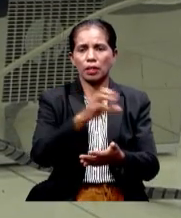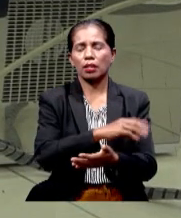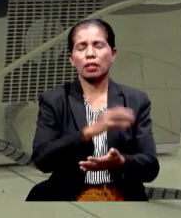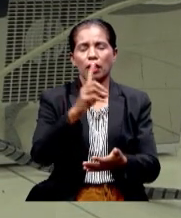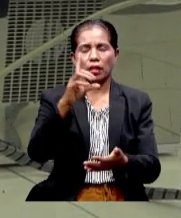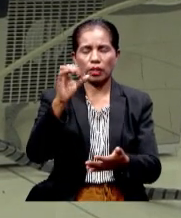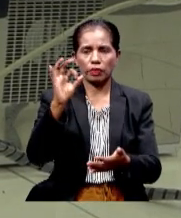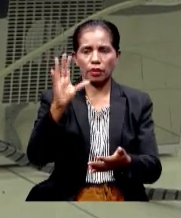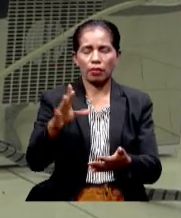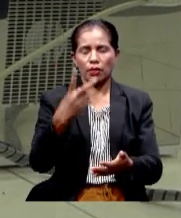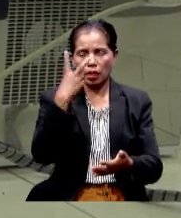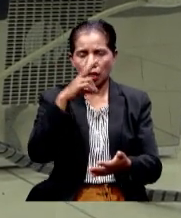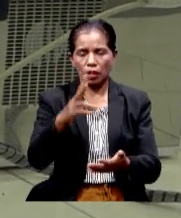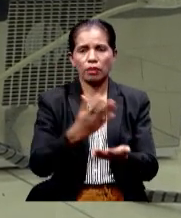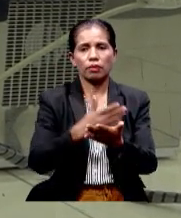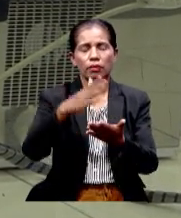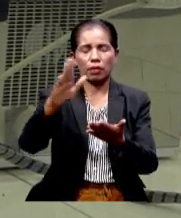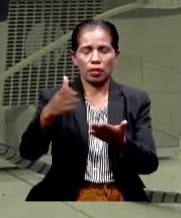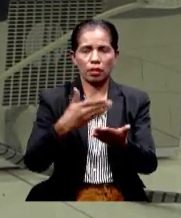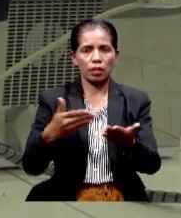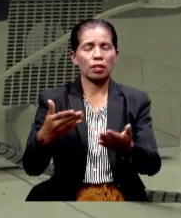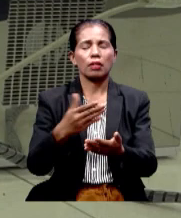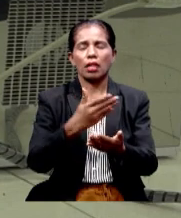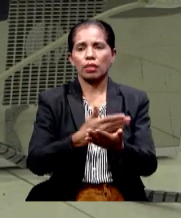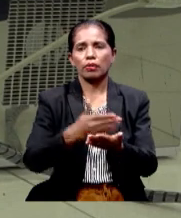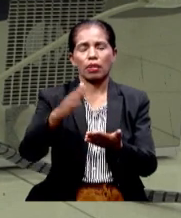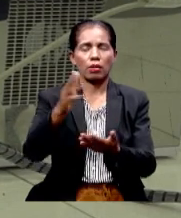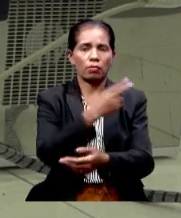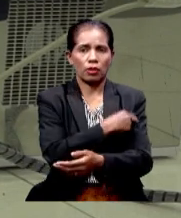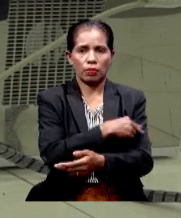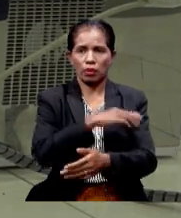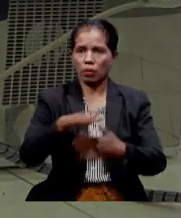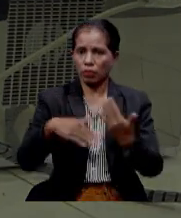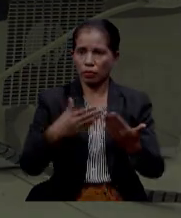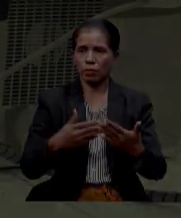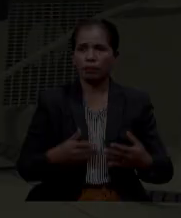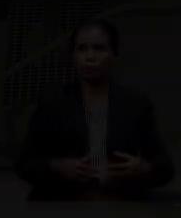foi identifica ba hira distribuiona ba facilidade saúde sira Santina de Jesus Tomás Soares GMN.